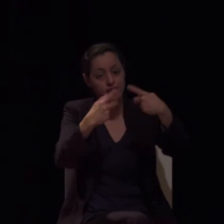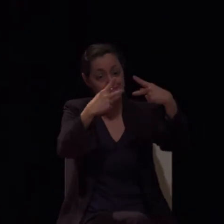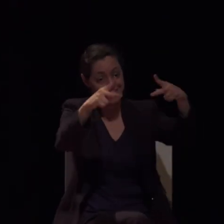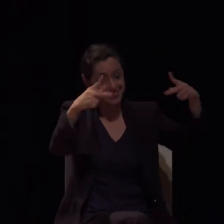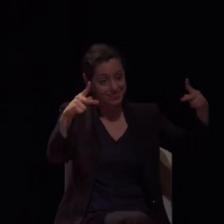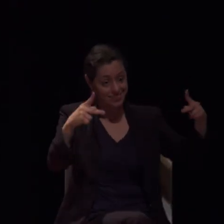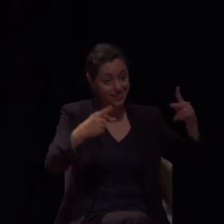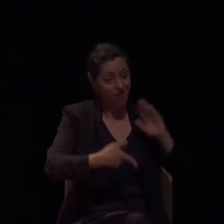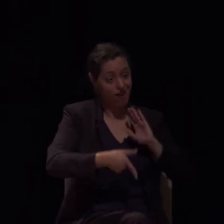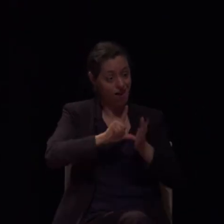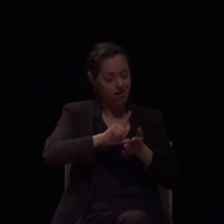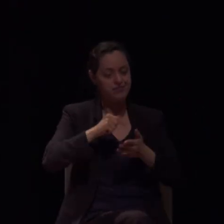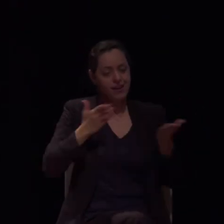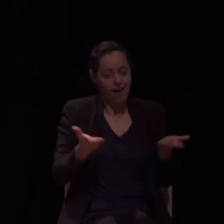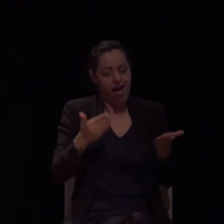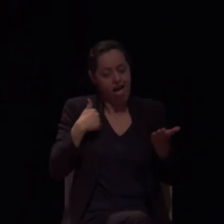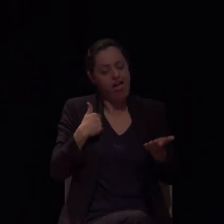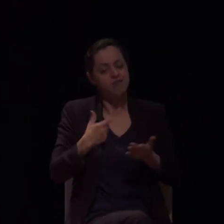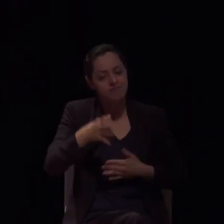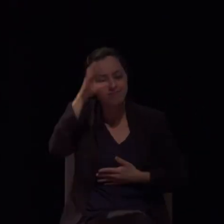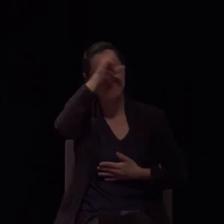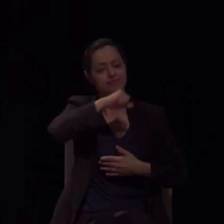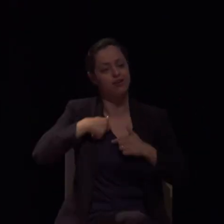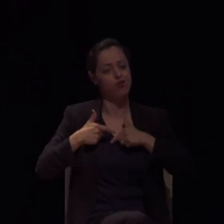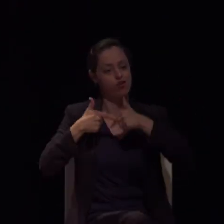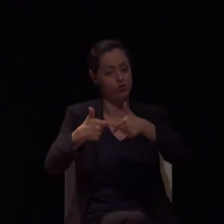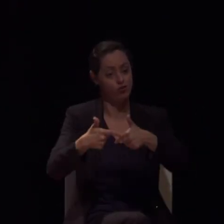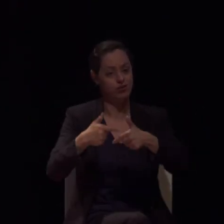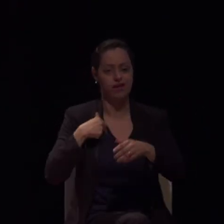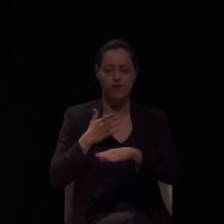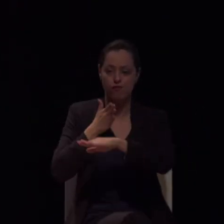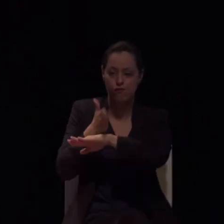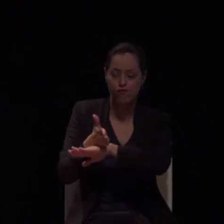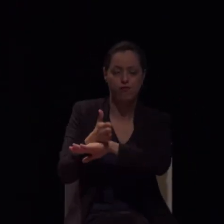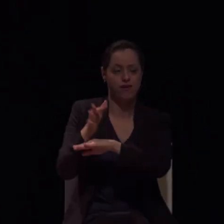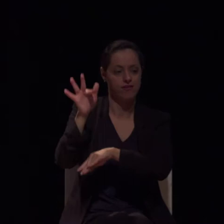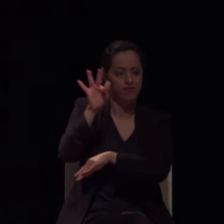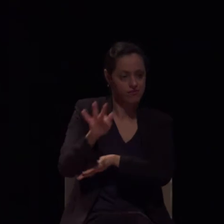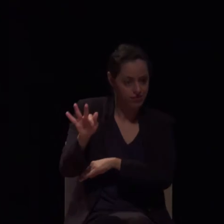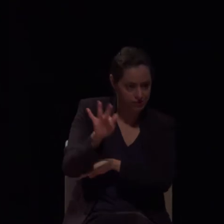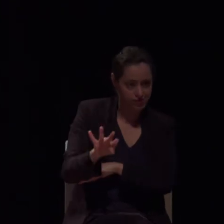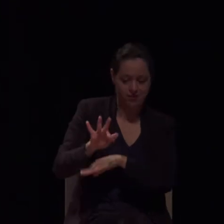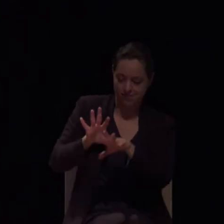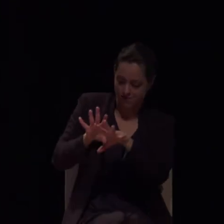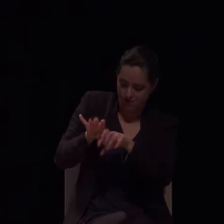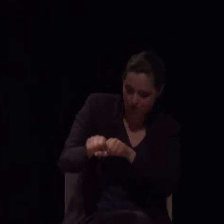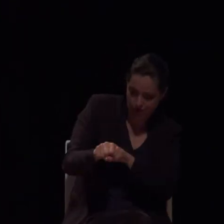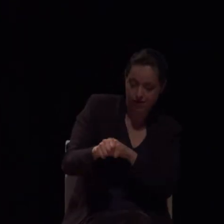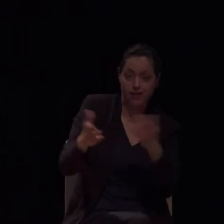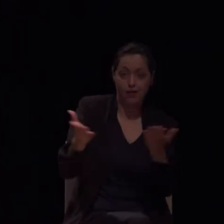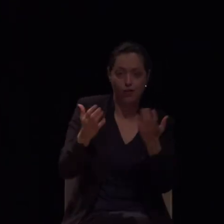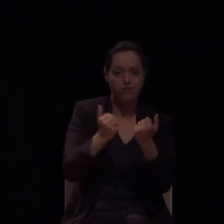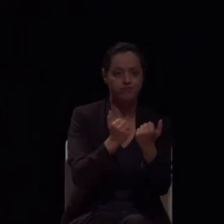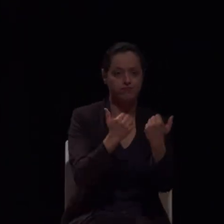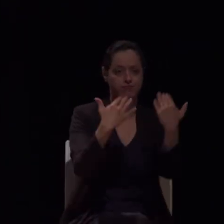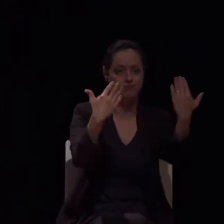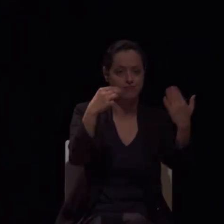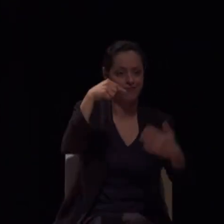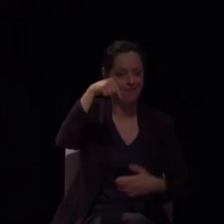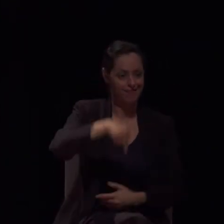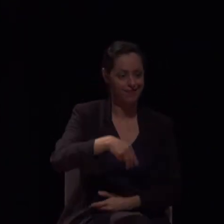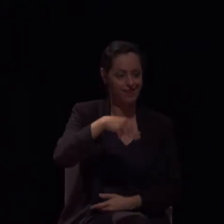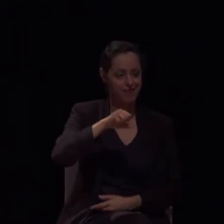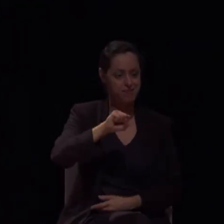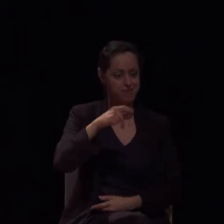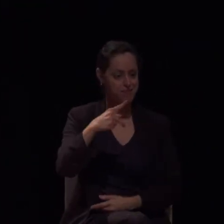mim para que eu estivesse aqui então fato de eu ter freqüentado a universidade está falando pra vocês no auditório do masp tem a